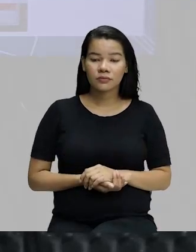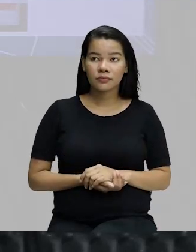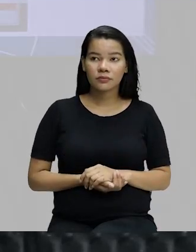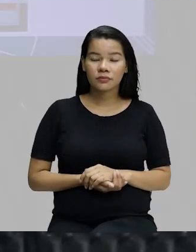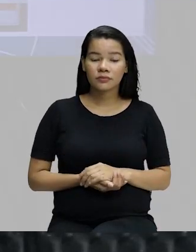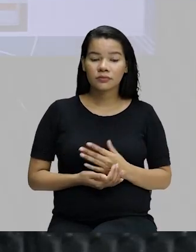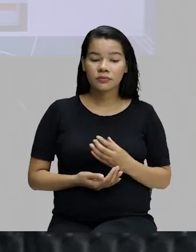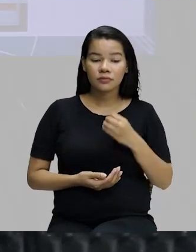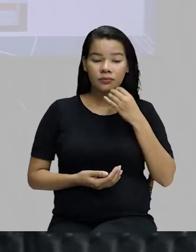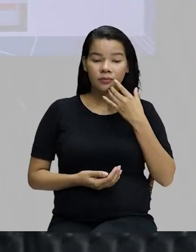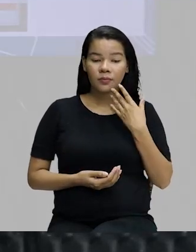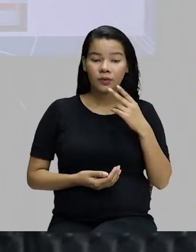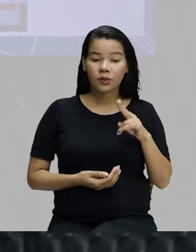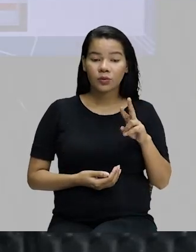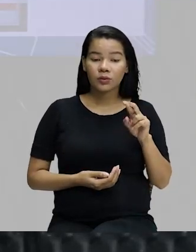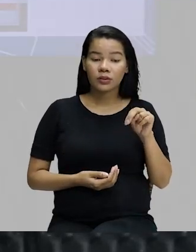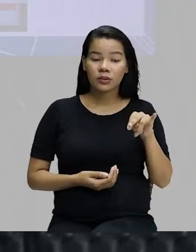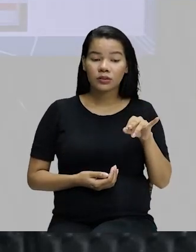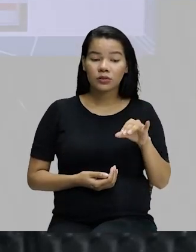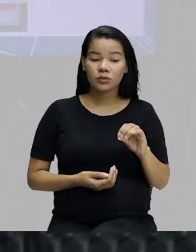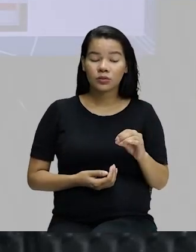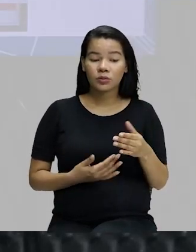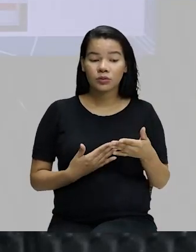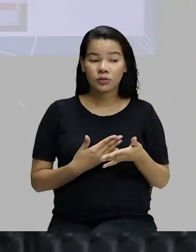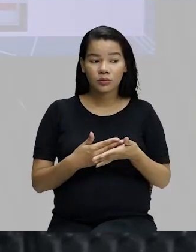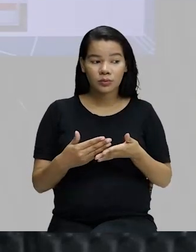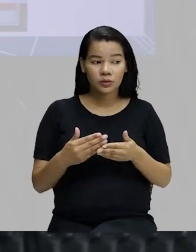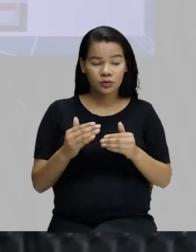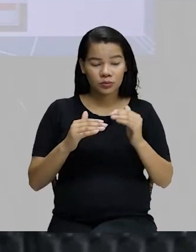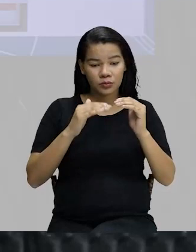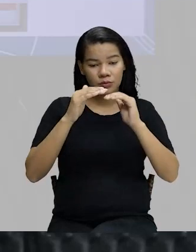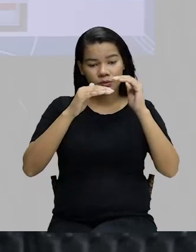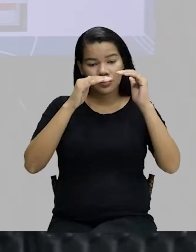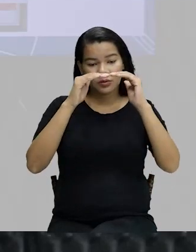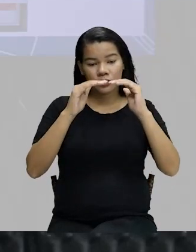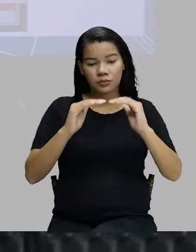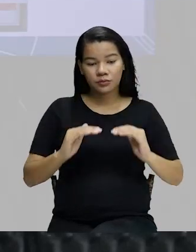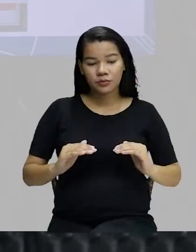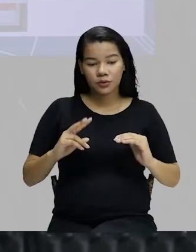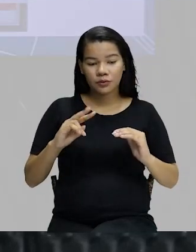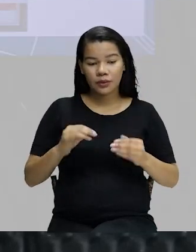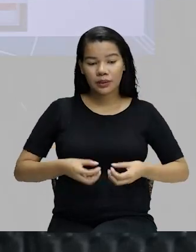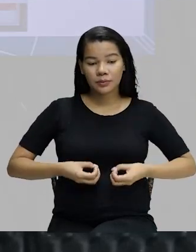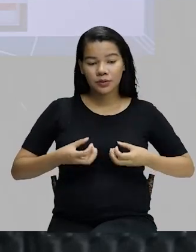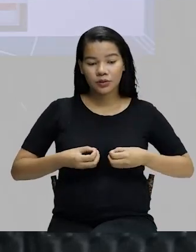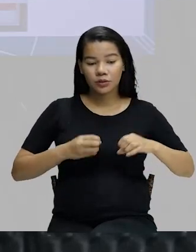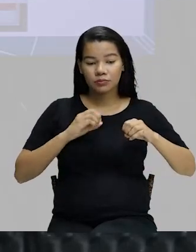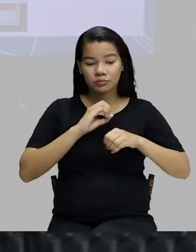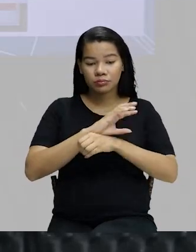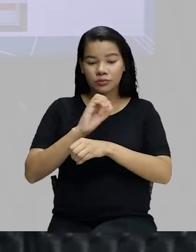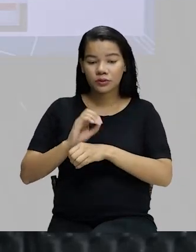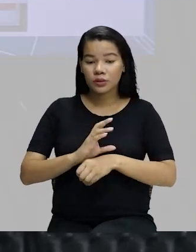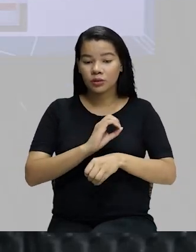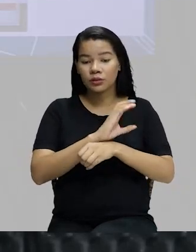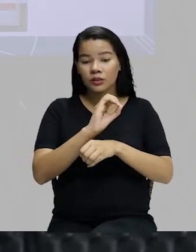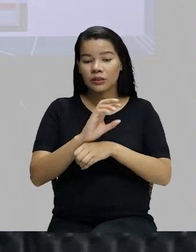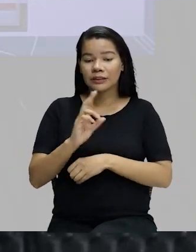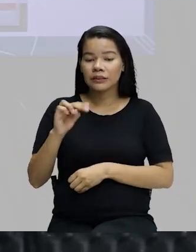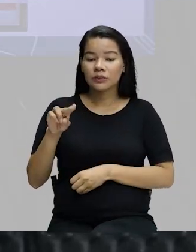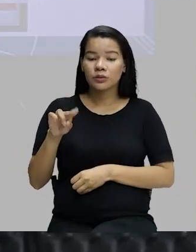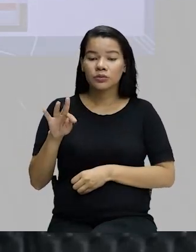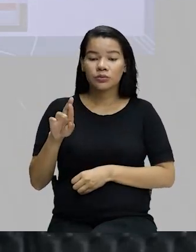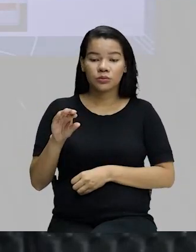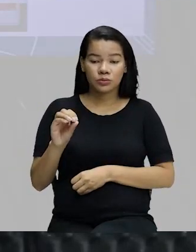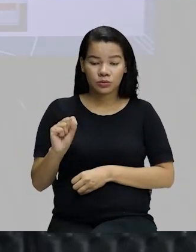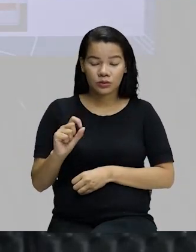o urânio, quando começa o processo do decaimento, ele vai emitir nêutrons. E são esses nêutrons que vão